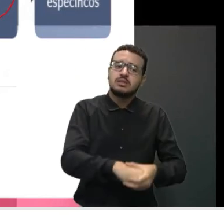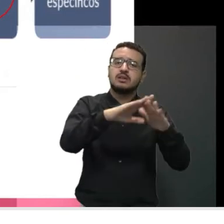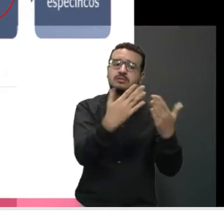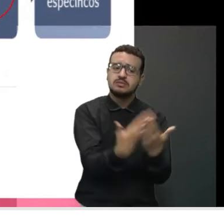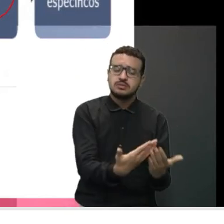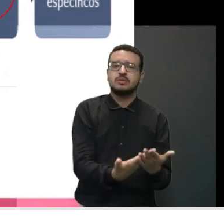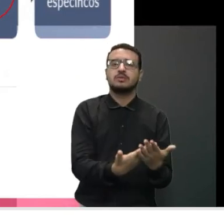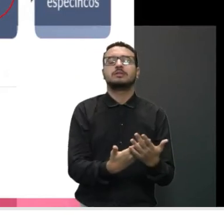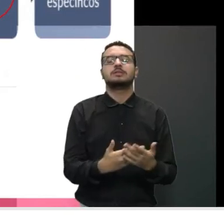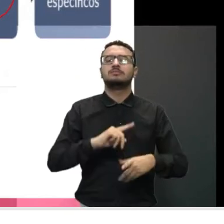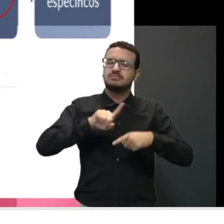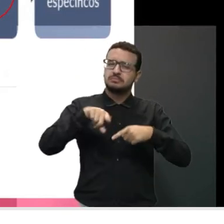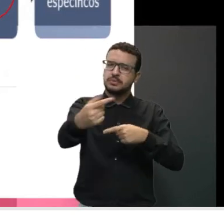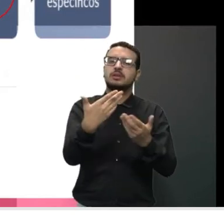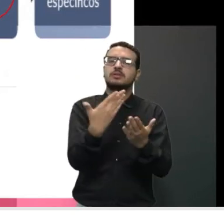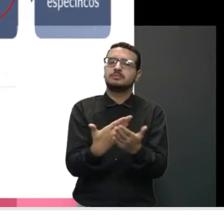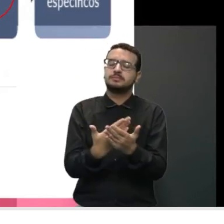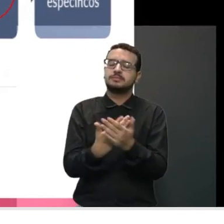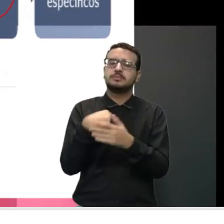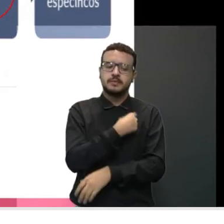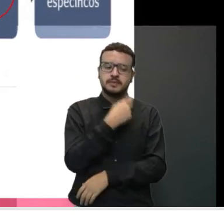didáticos específicos. Então,